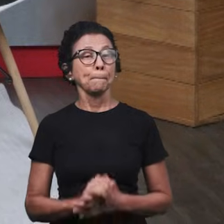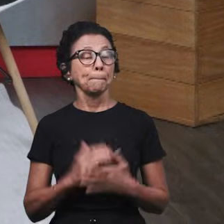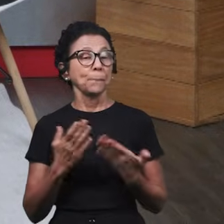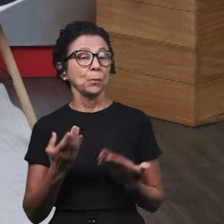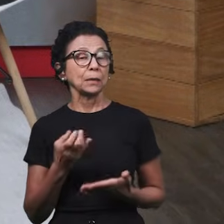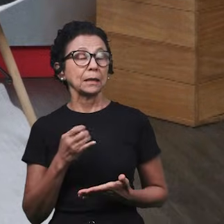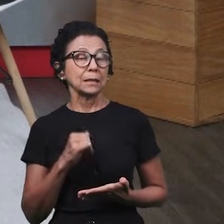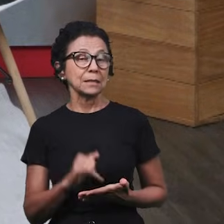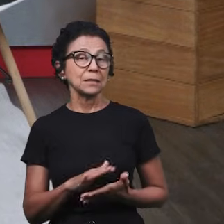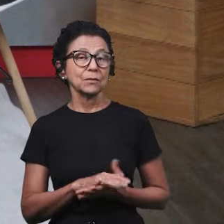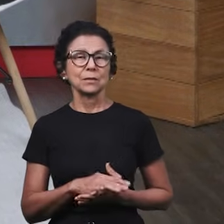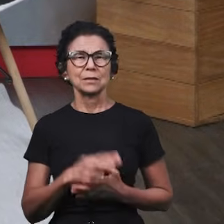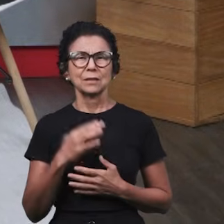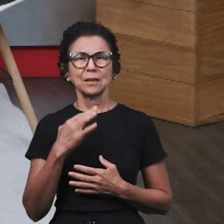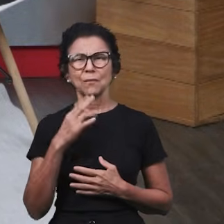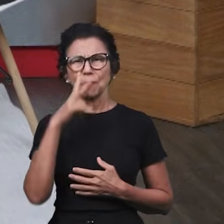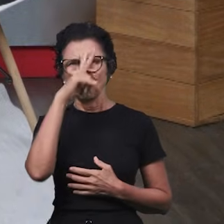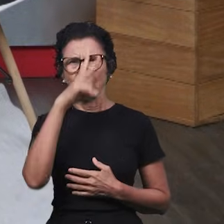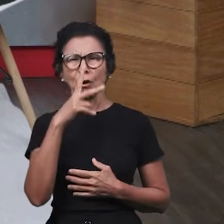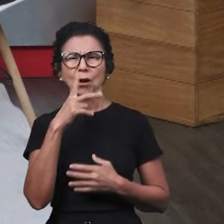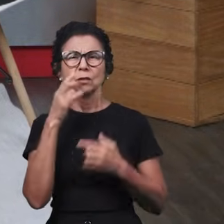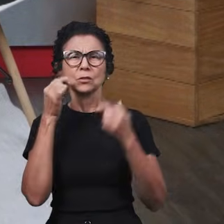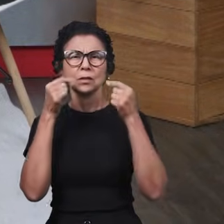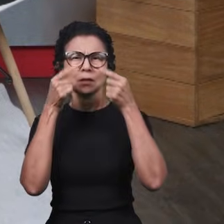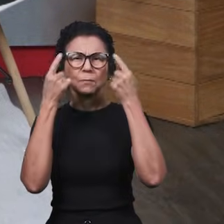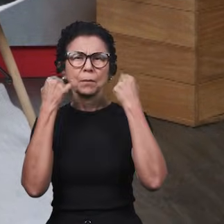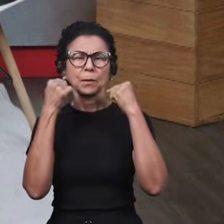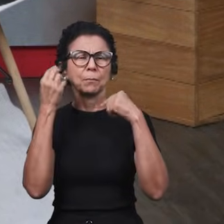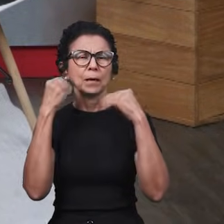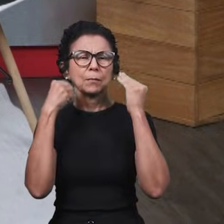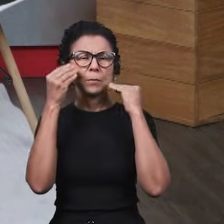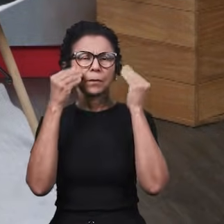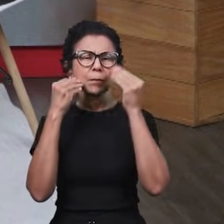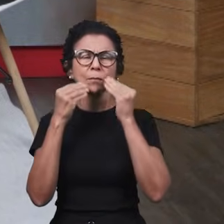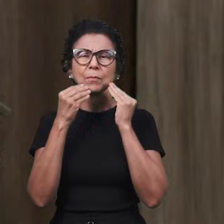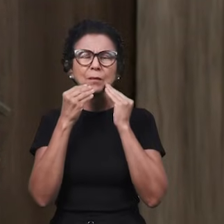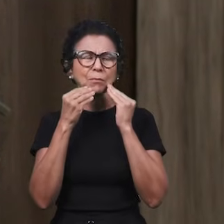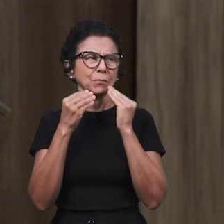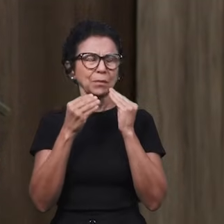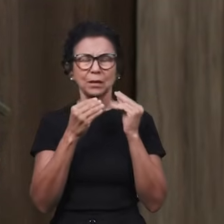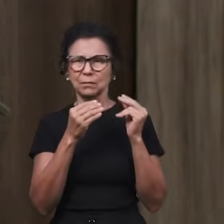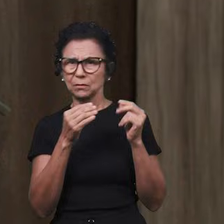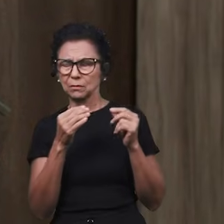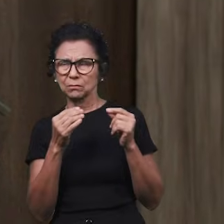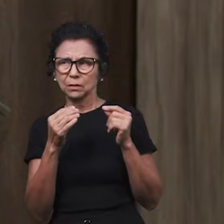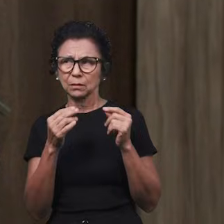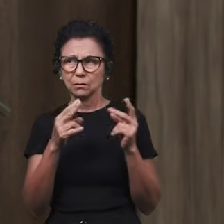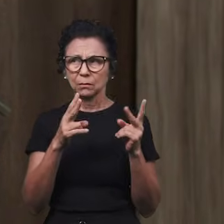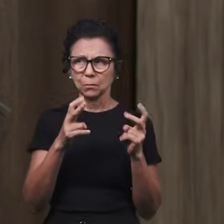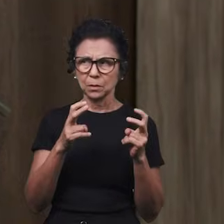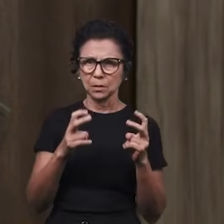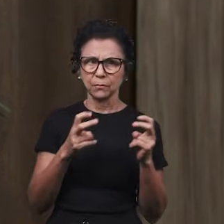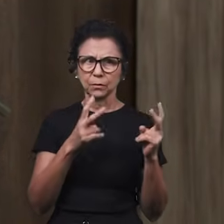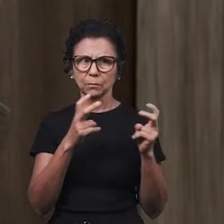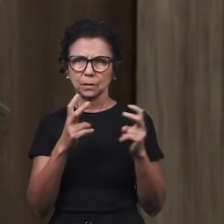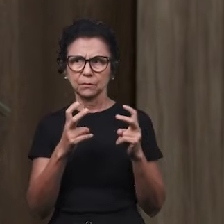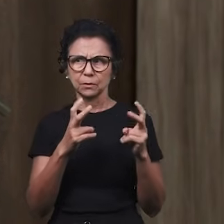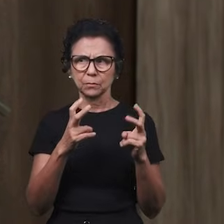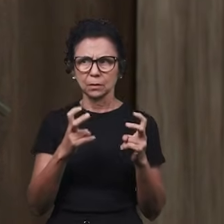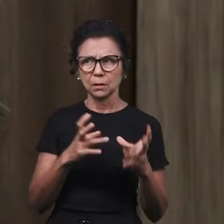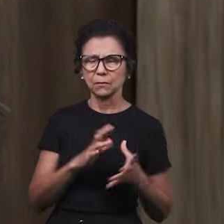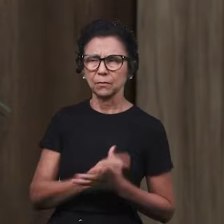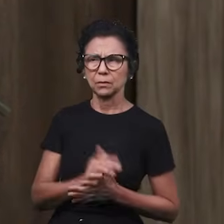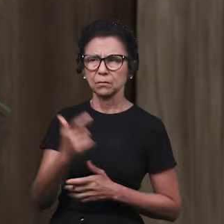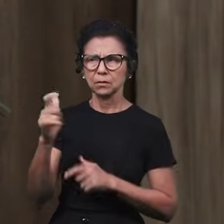do surdo quanto também dos irmãos que estão lá na frente vendo. Sim. Vai tirar atenção, vai chamar atenção, vai ser algo que vai tirar a comunhão, talvez, de